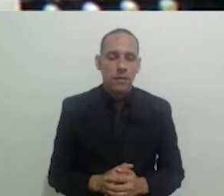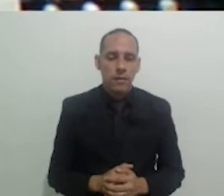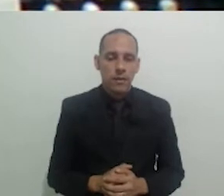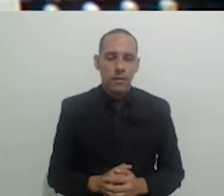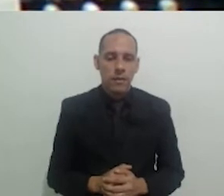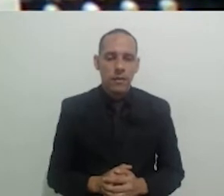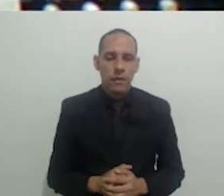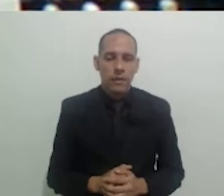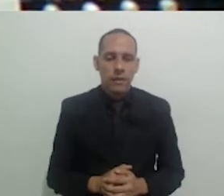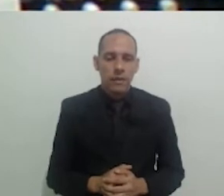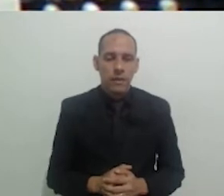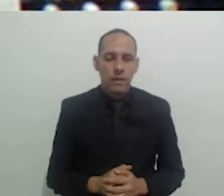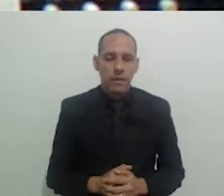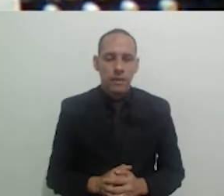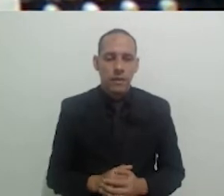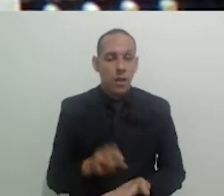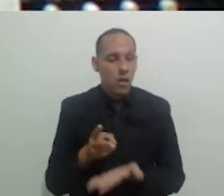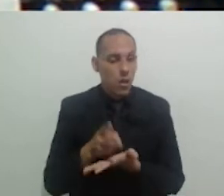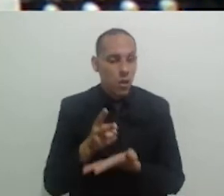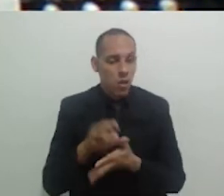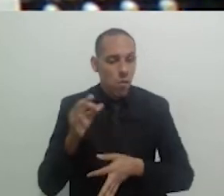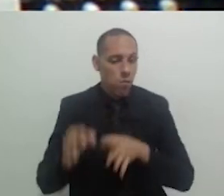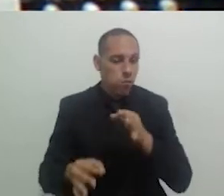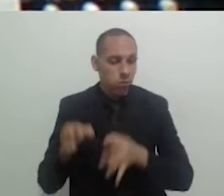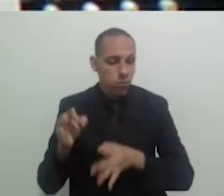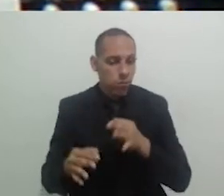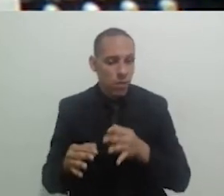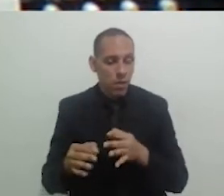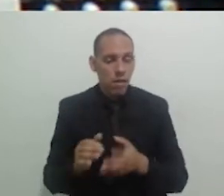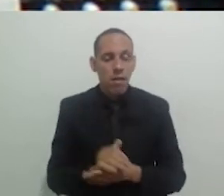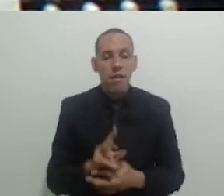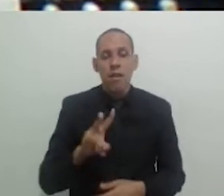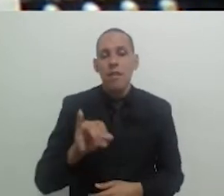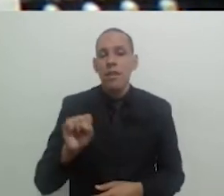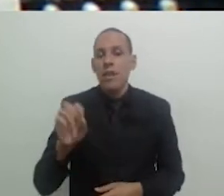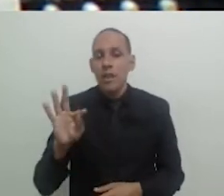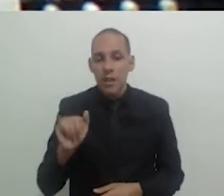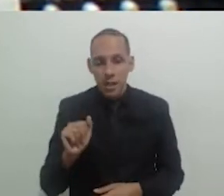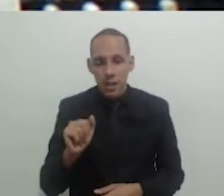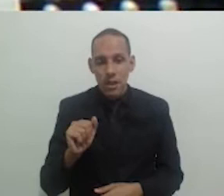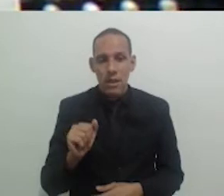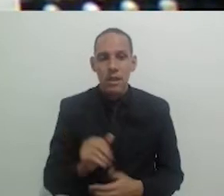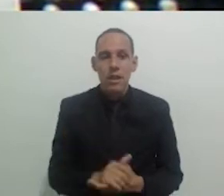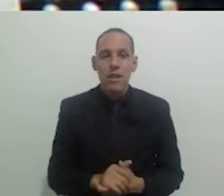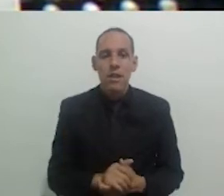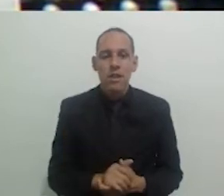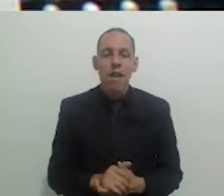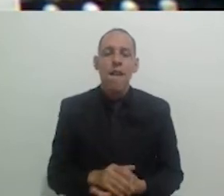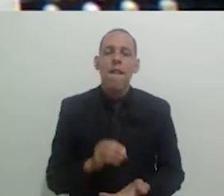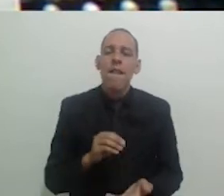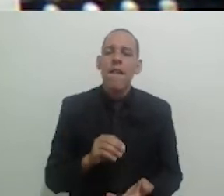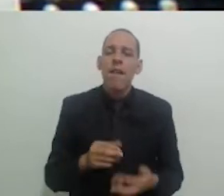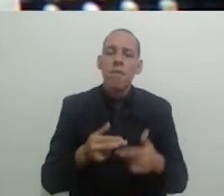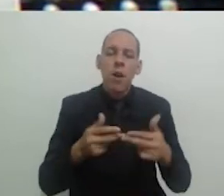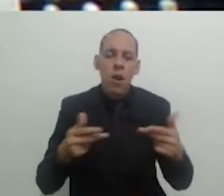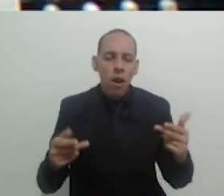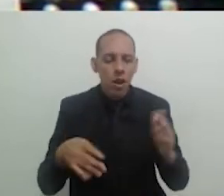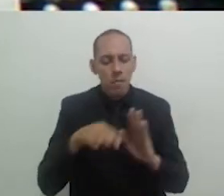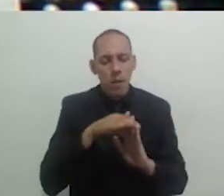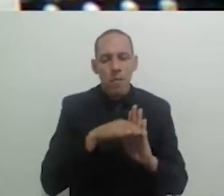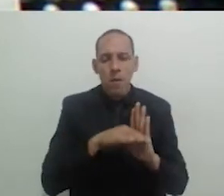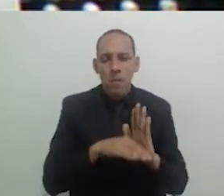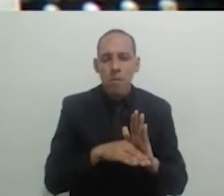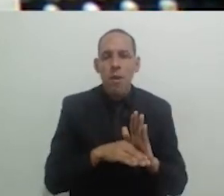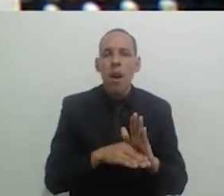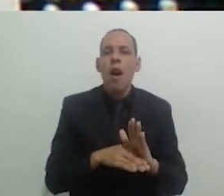em continuidade ao julgamento, após o voto, vista do desembargador Gilson, pela total improcedência do pleito, mantendo todos os termos do acordo impugnado, pediu vista do desembargador